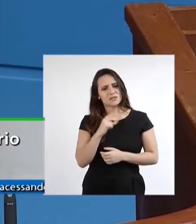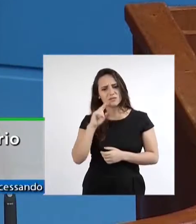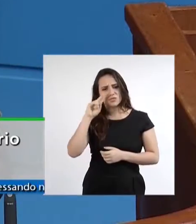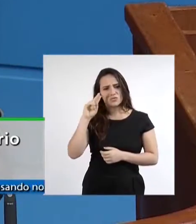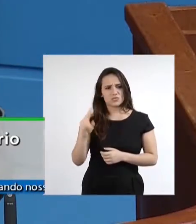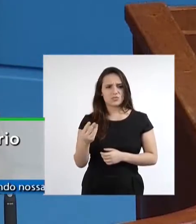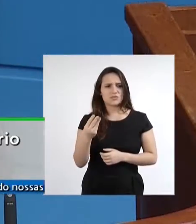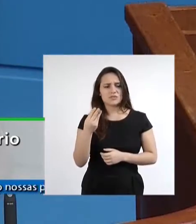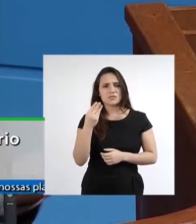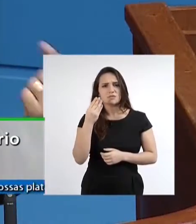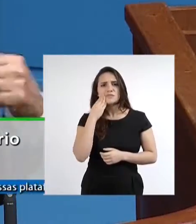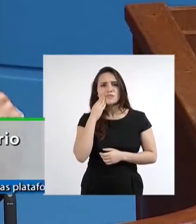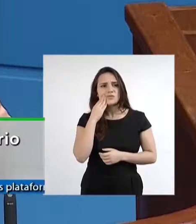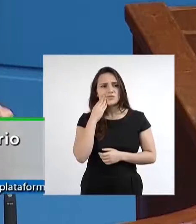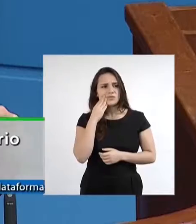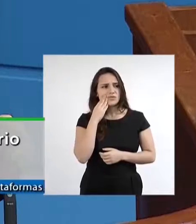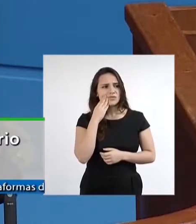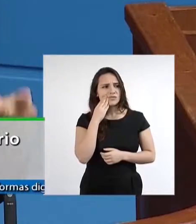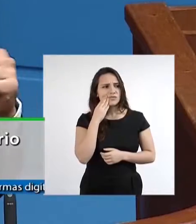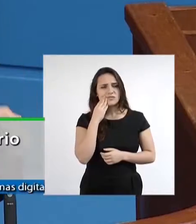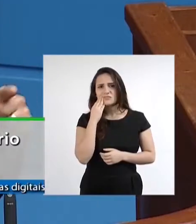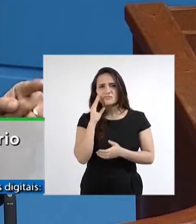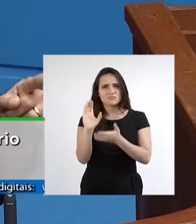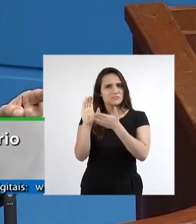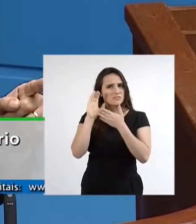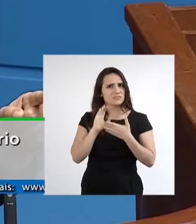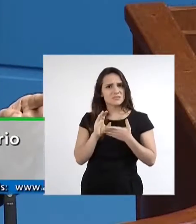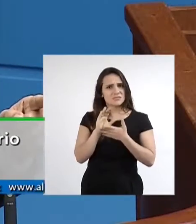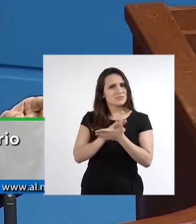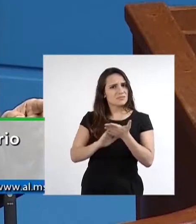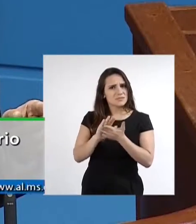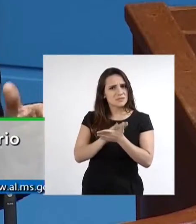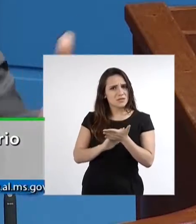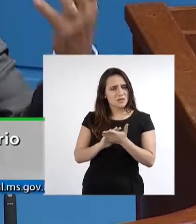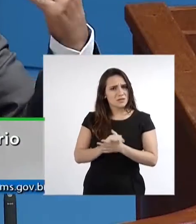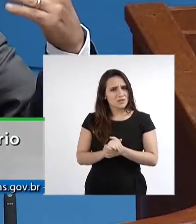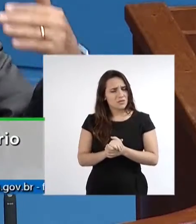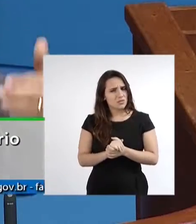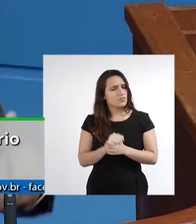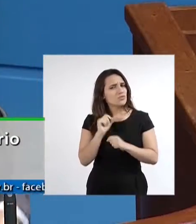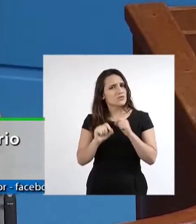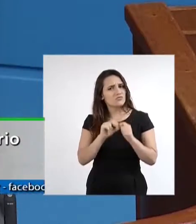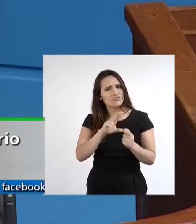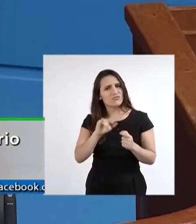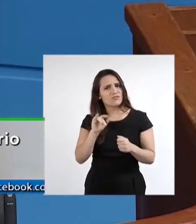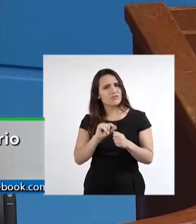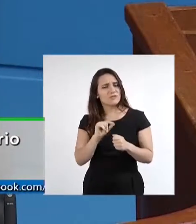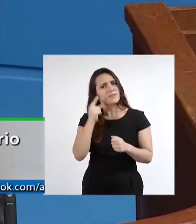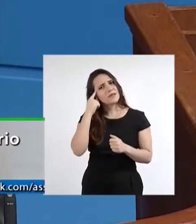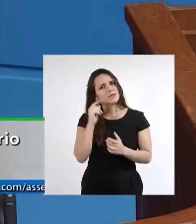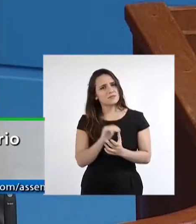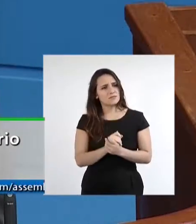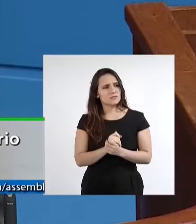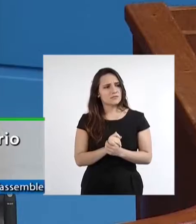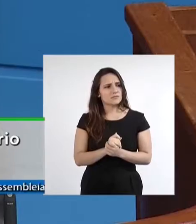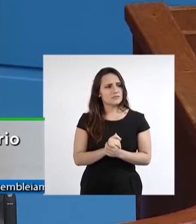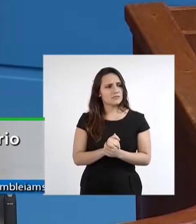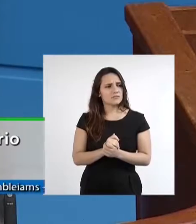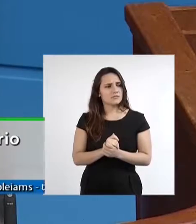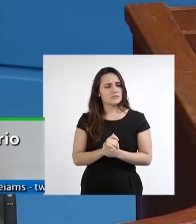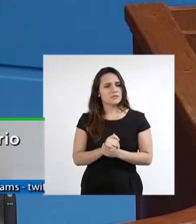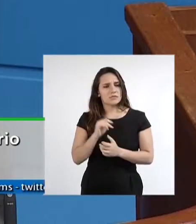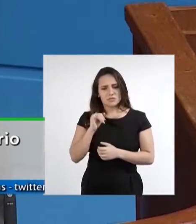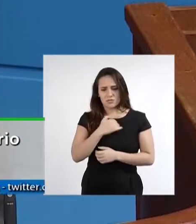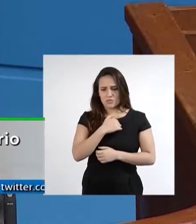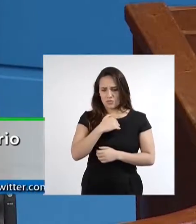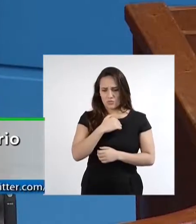e 440 milhões, a gente não recebe nada de contrapartida da União, vamos dizer que o futuro gestor, tanto do